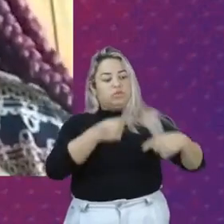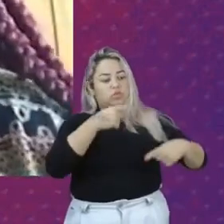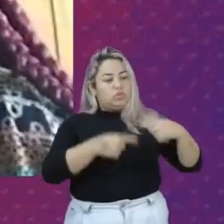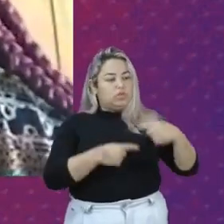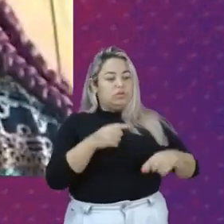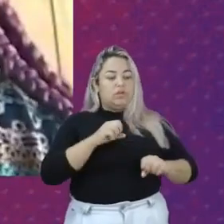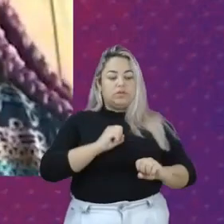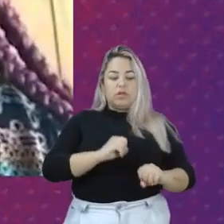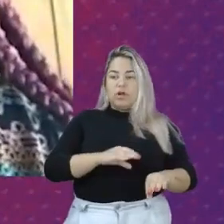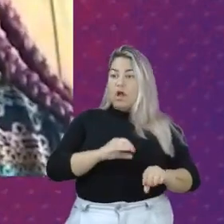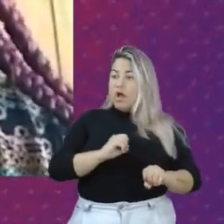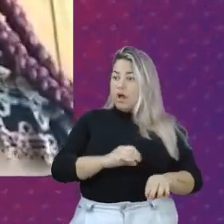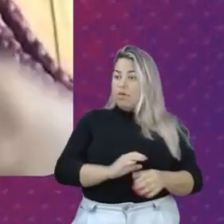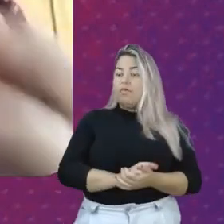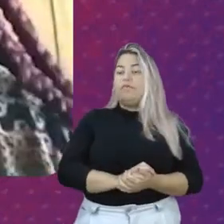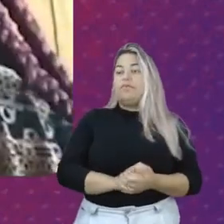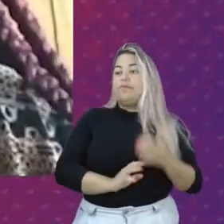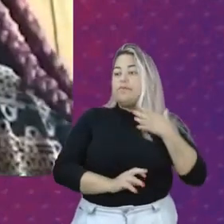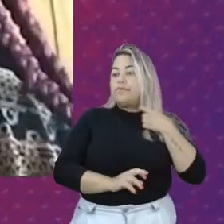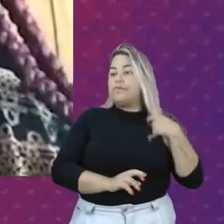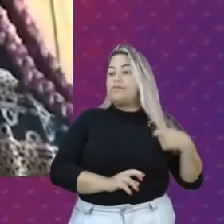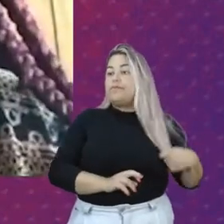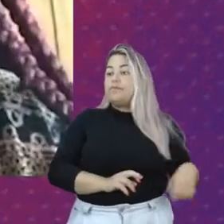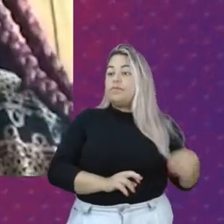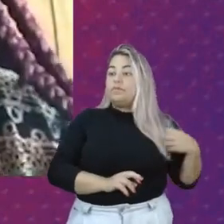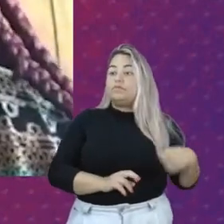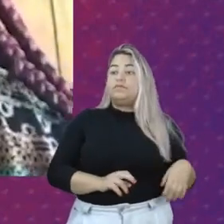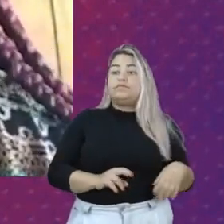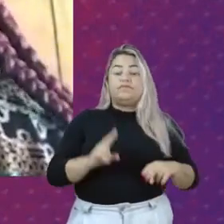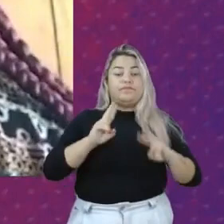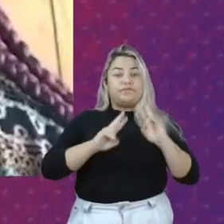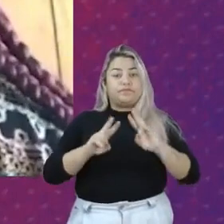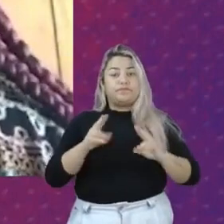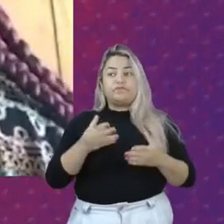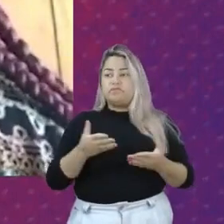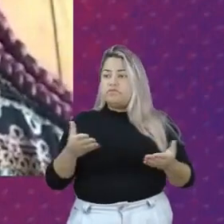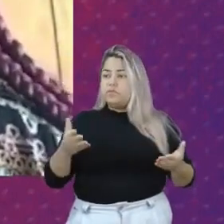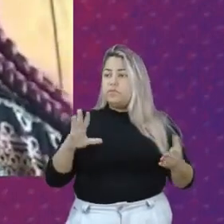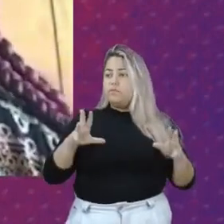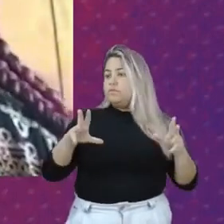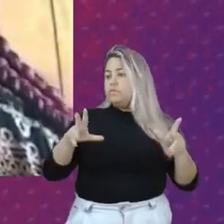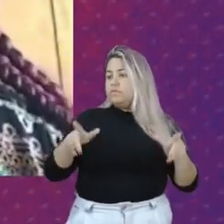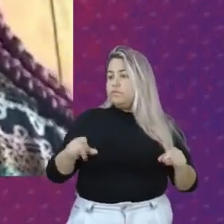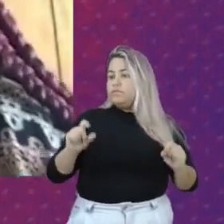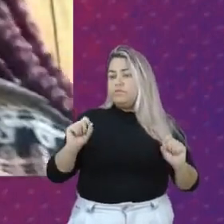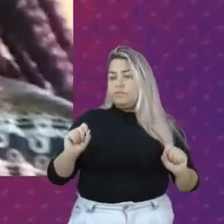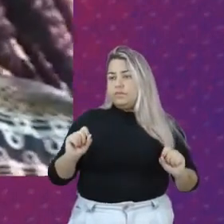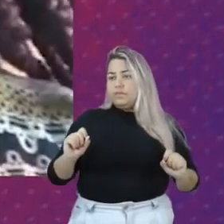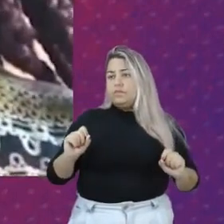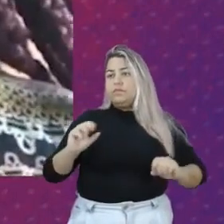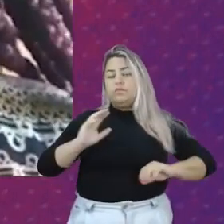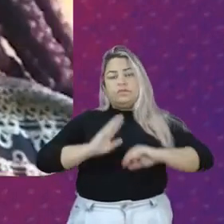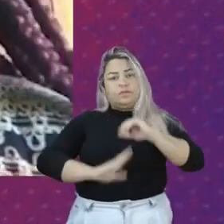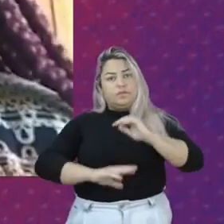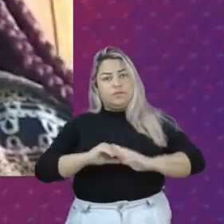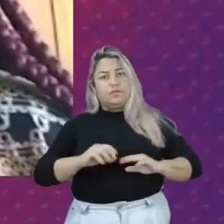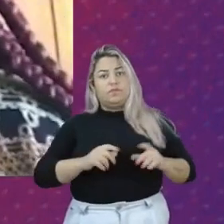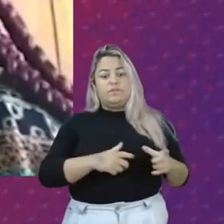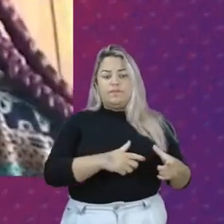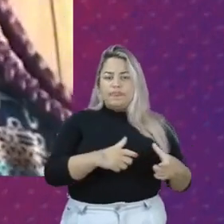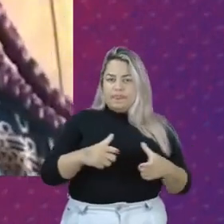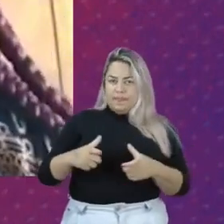aula e assistindo vocês aí, que a gente pense um pouco que a produção desse